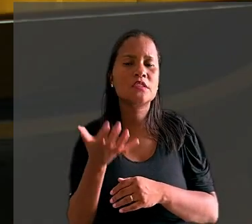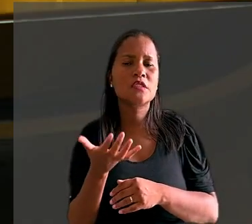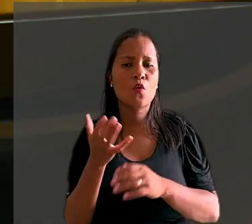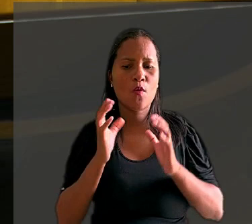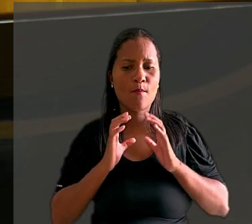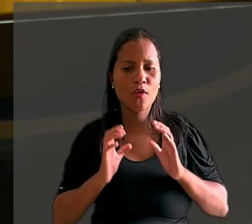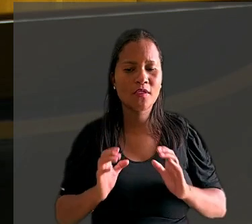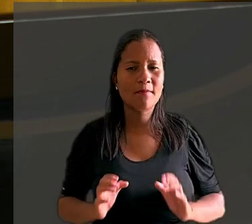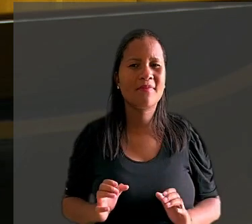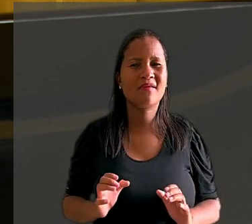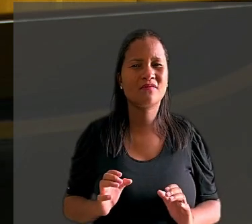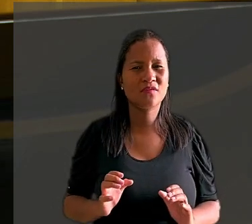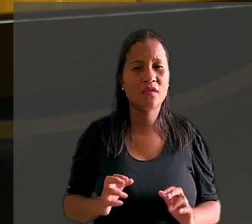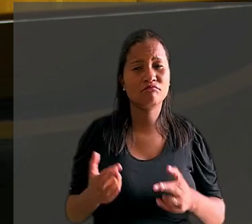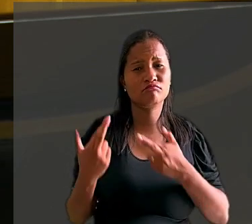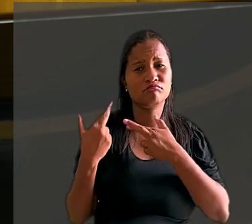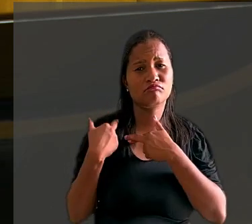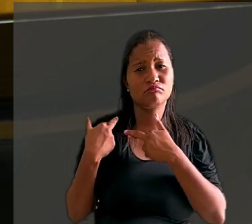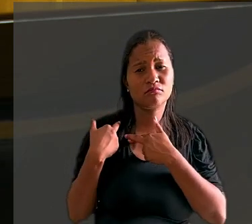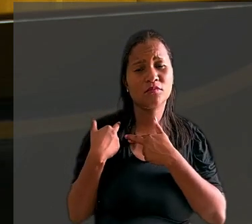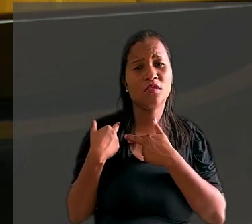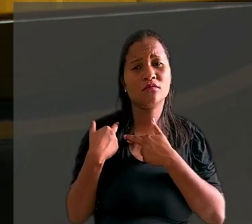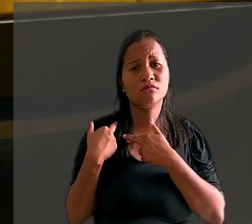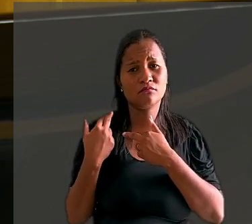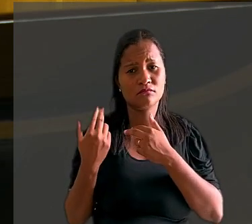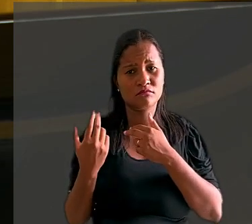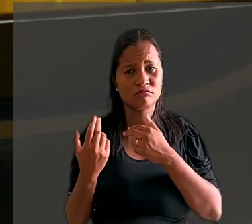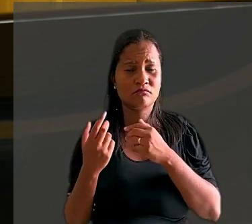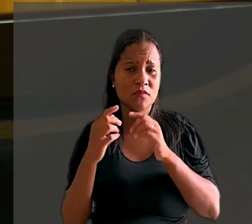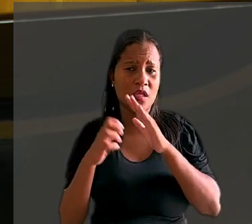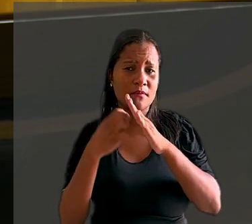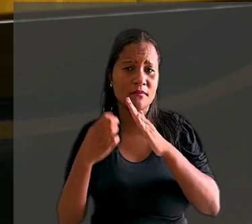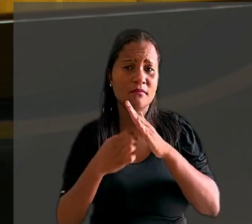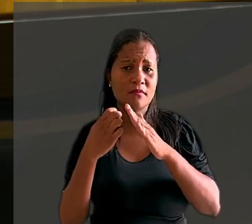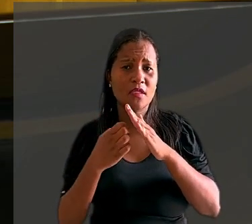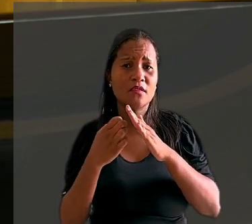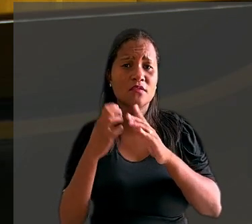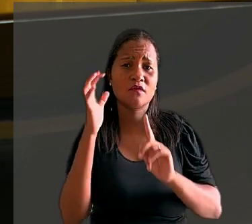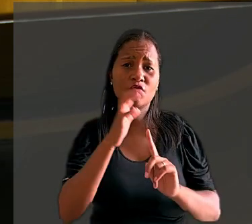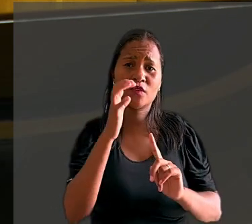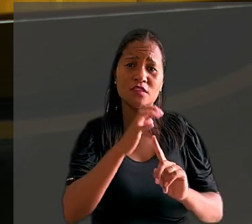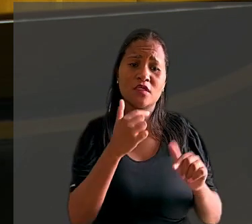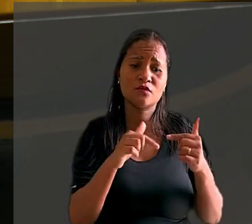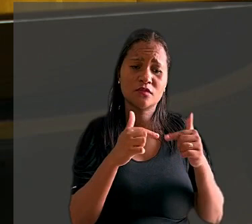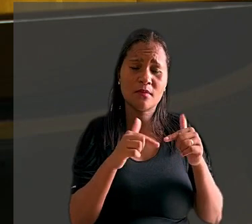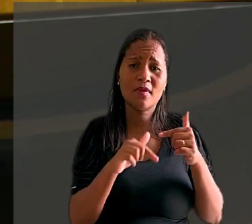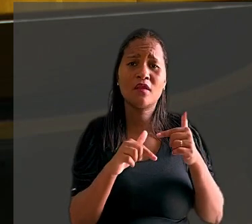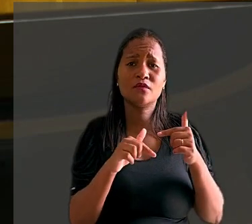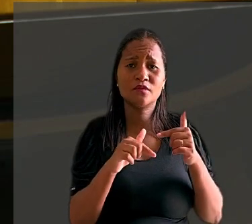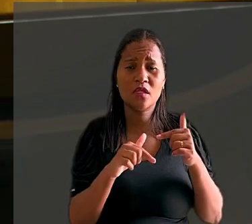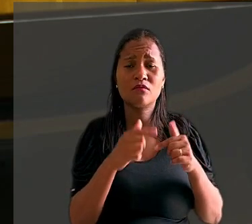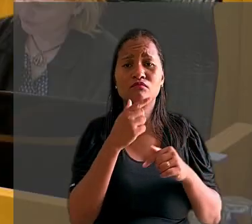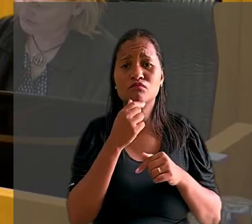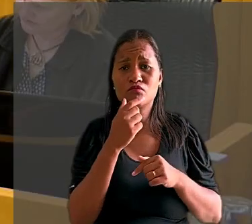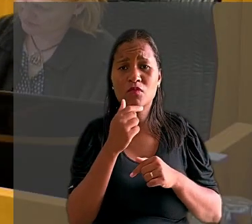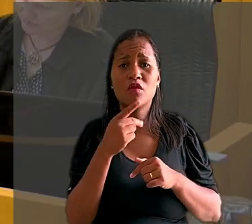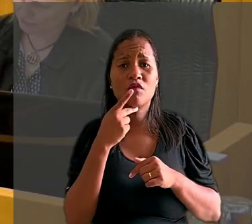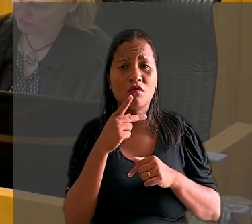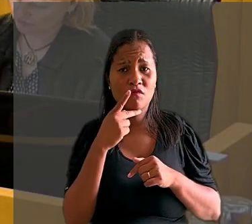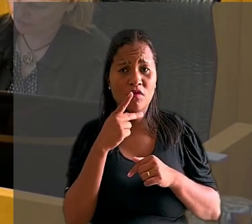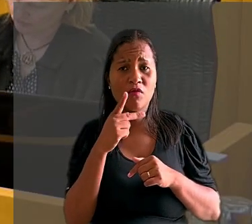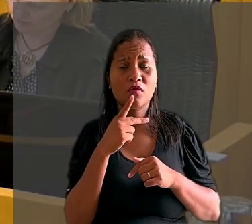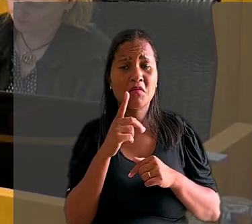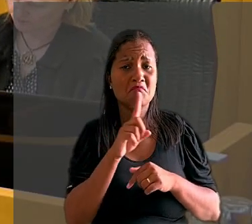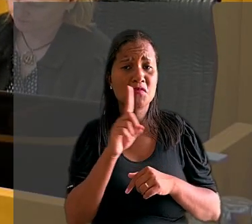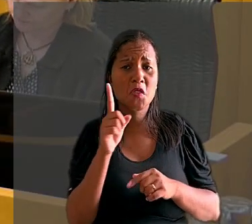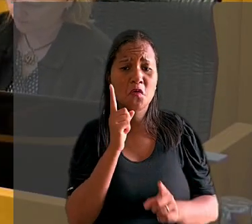que tenha ocorrido outra conduta de estrita responsabilidade do empregado com repercussão no trabalho. Ele